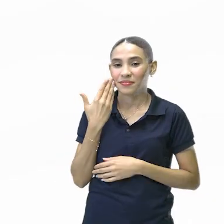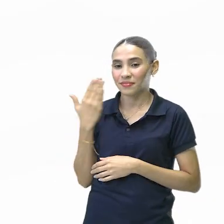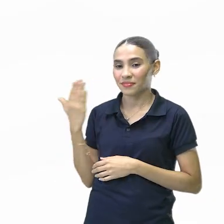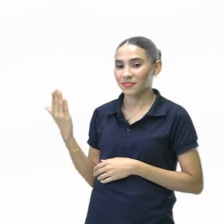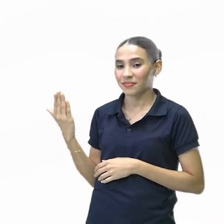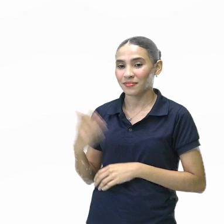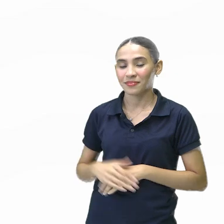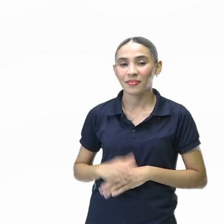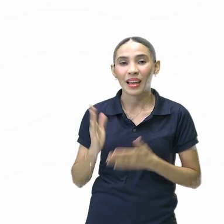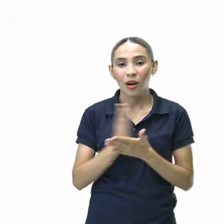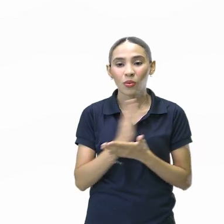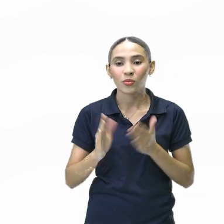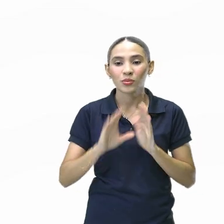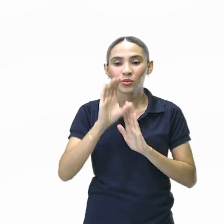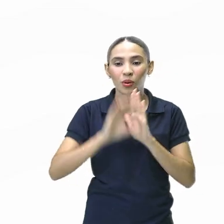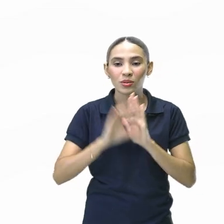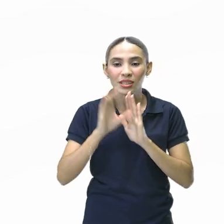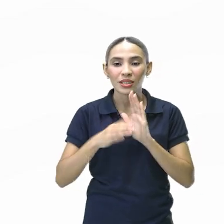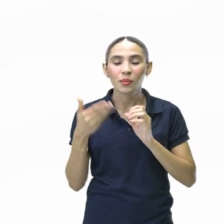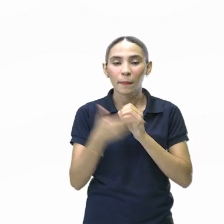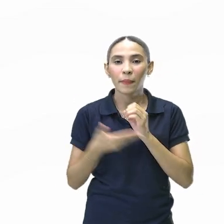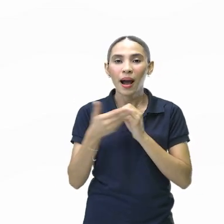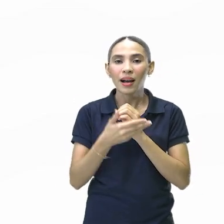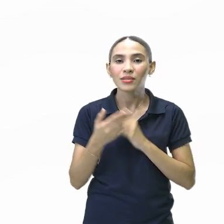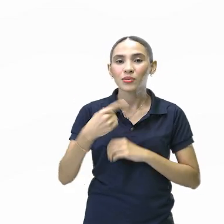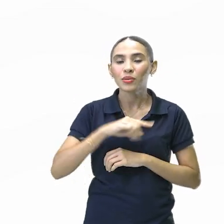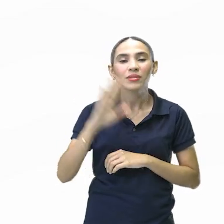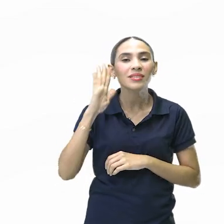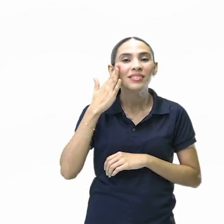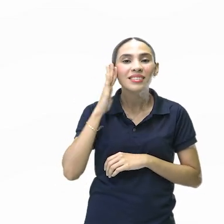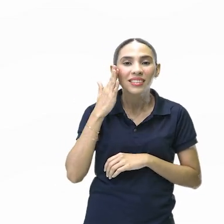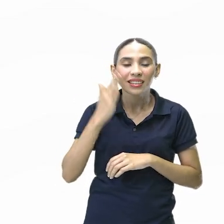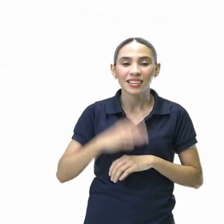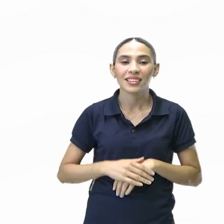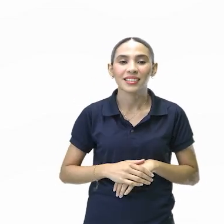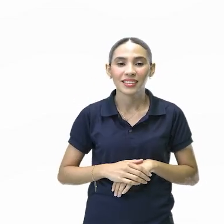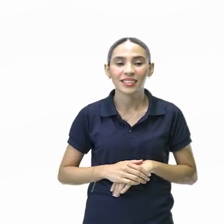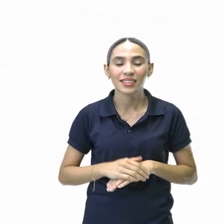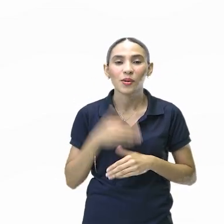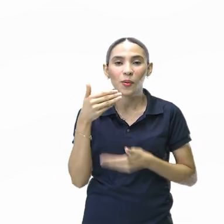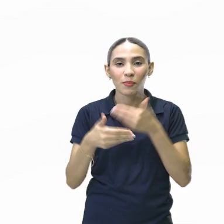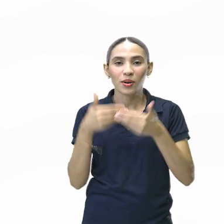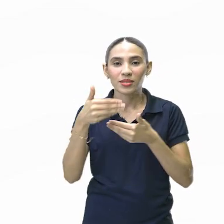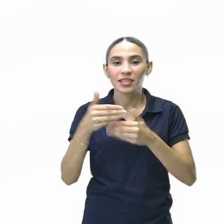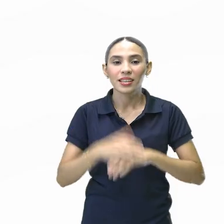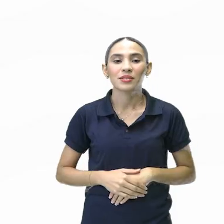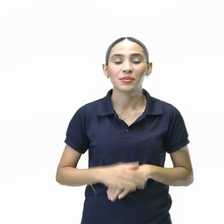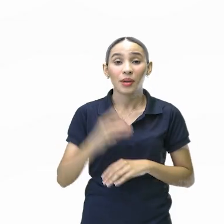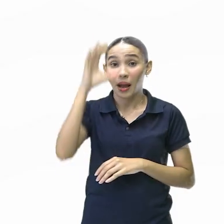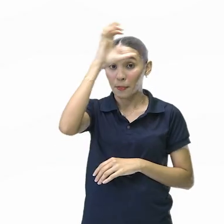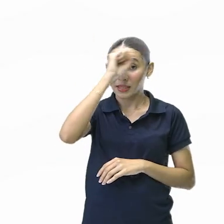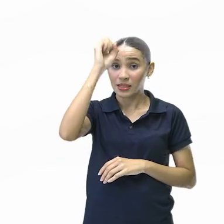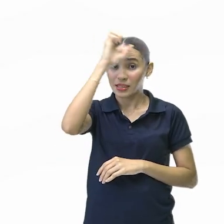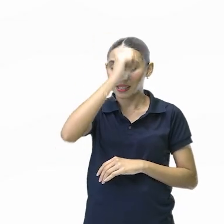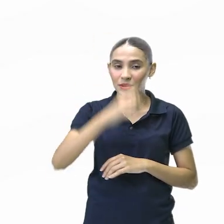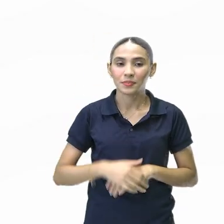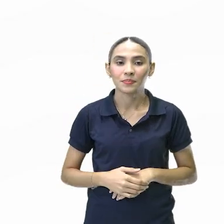claro, falando sobre alguns conceitos básicos, para a gente entender um pouquinho o processo, né, da